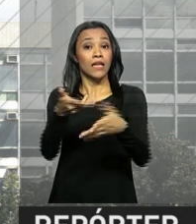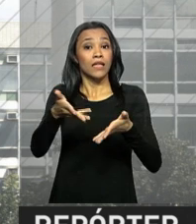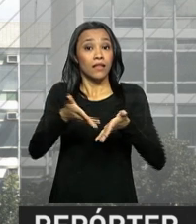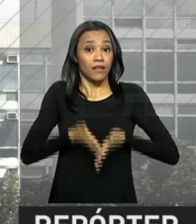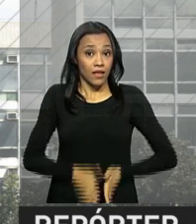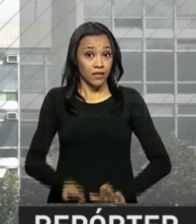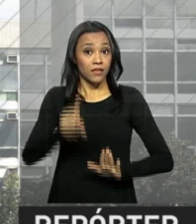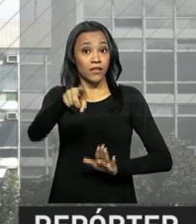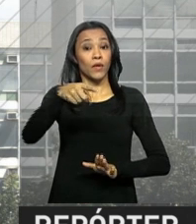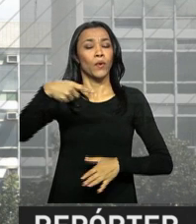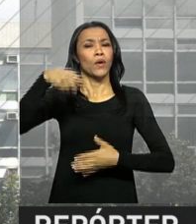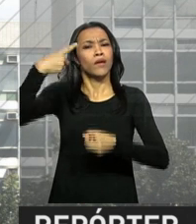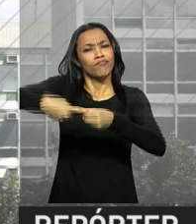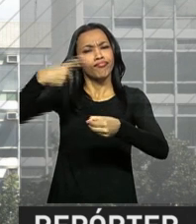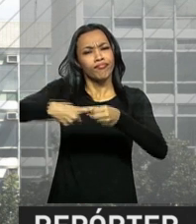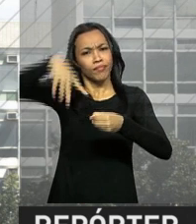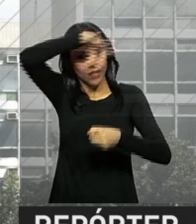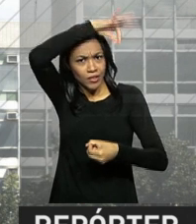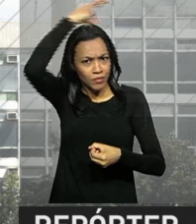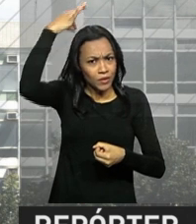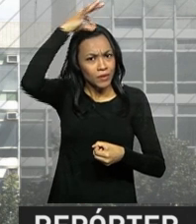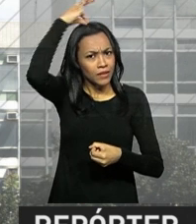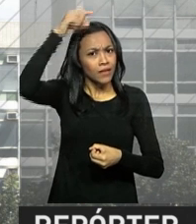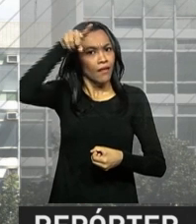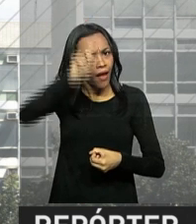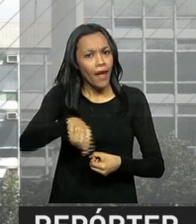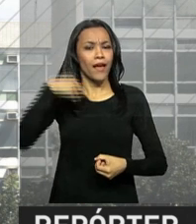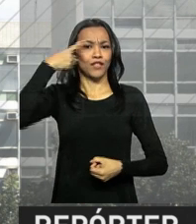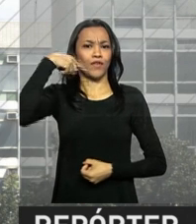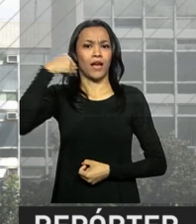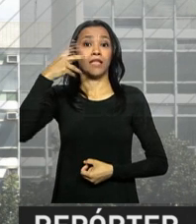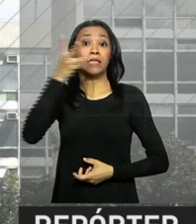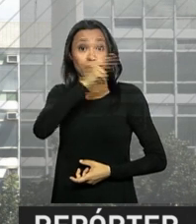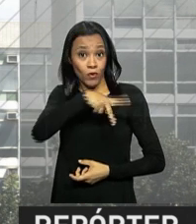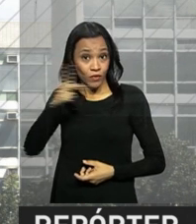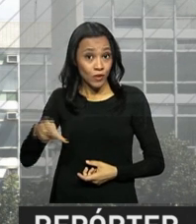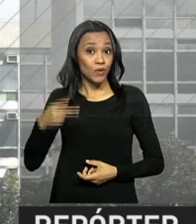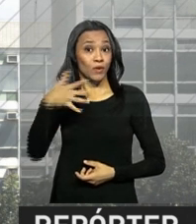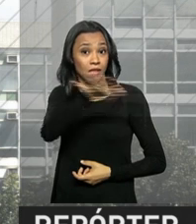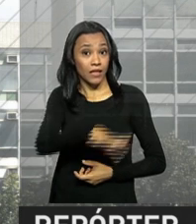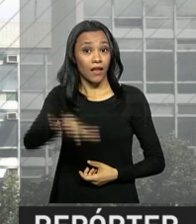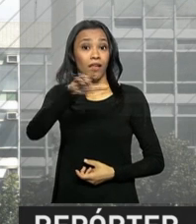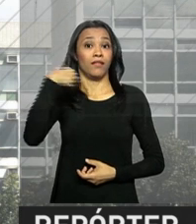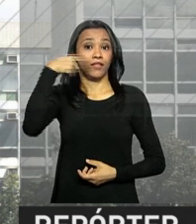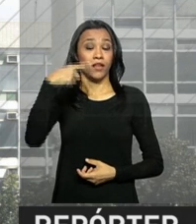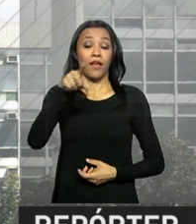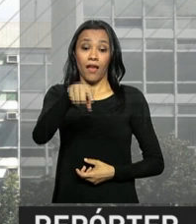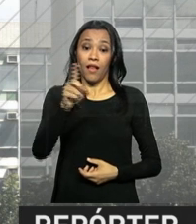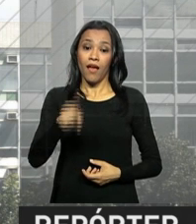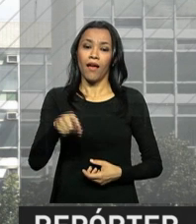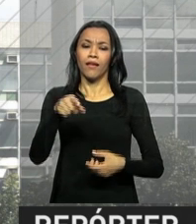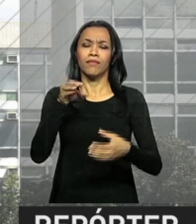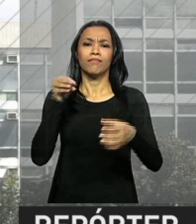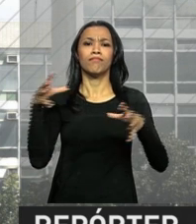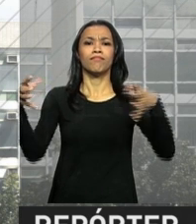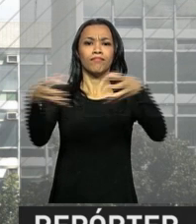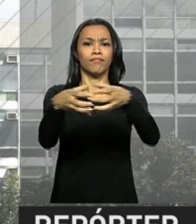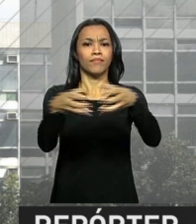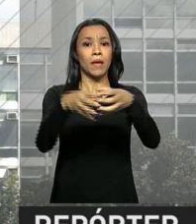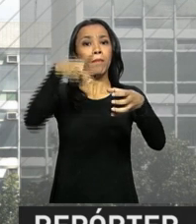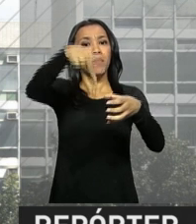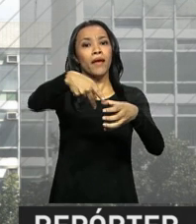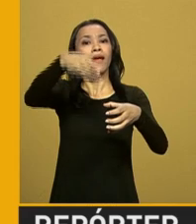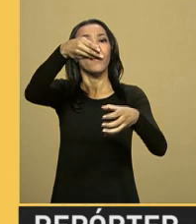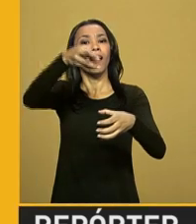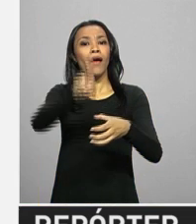do Espírito Santo, é advogado e professor de Direito. Atualmente é presidente nacional do Partido Republicano Brasileiro, o